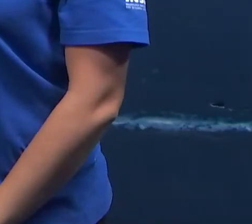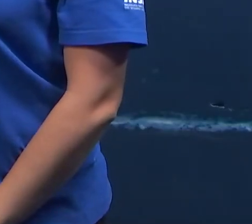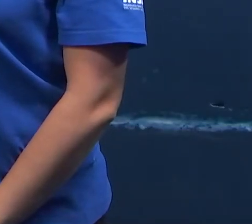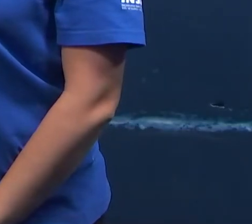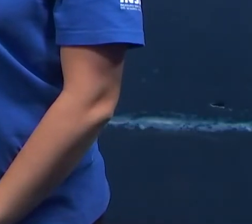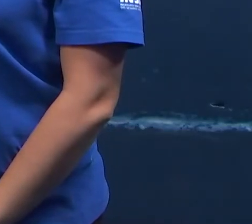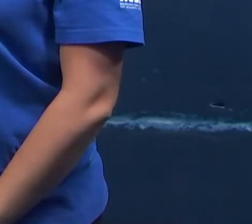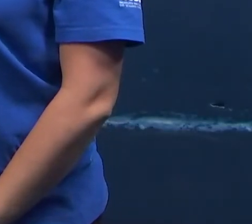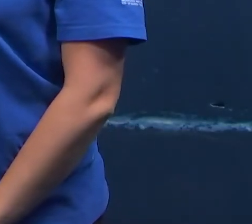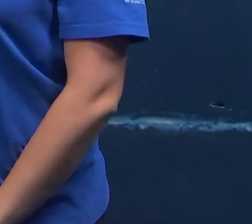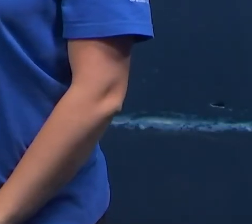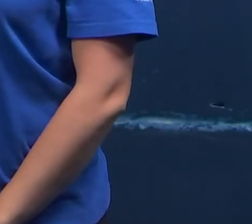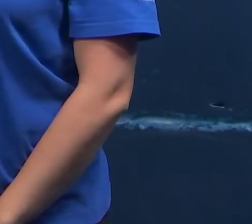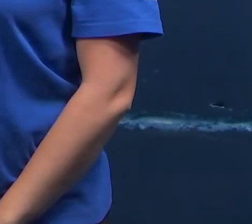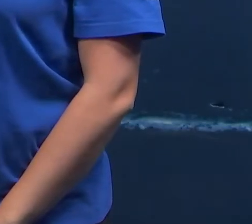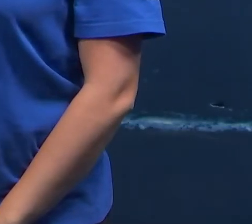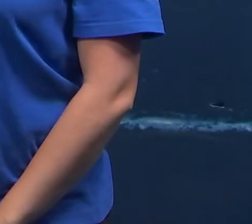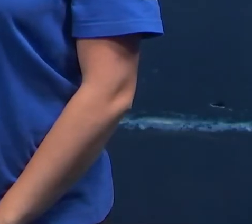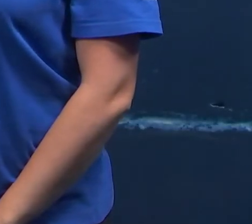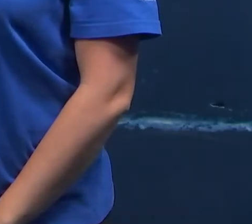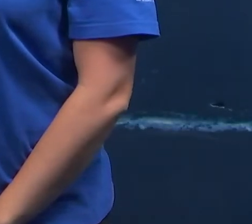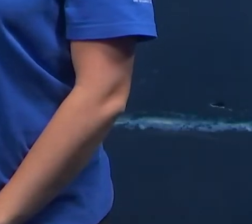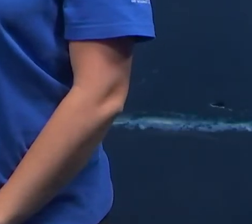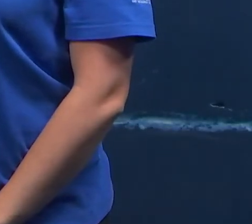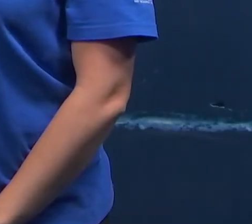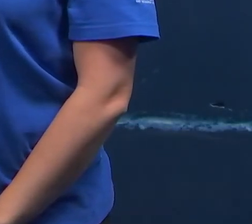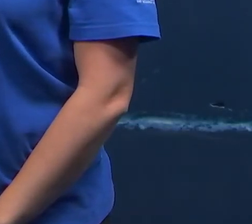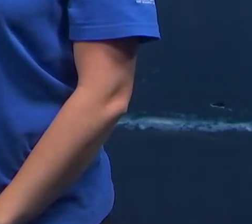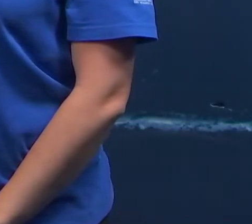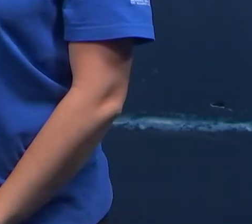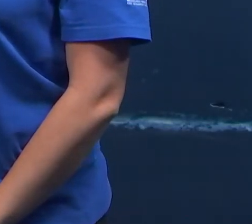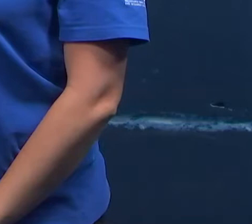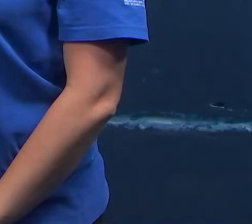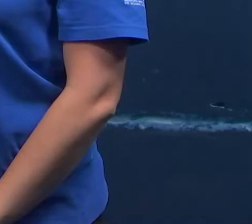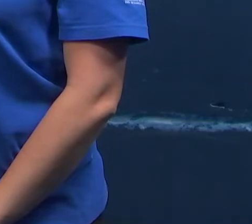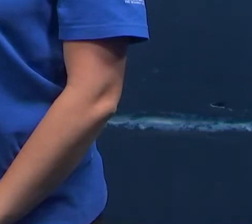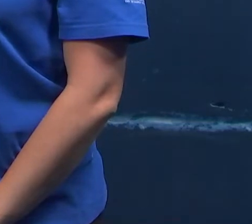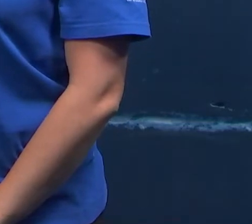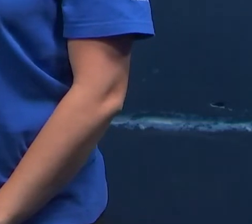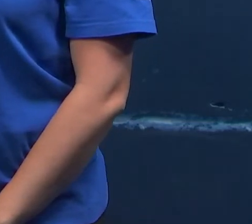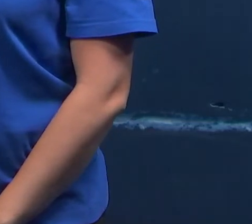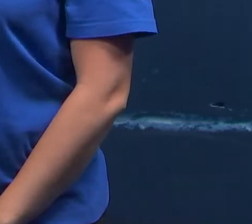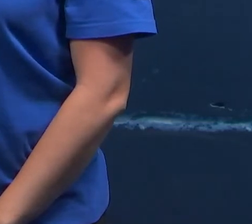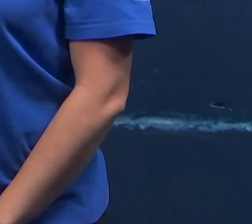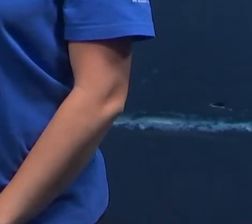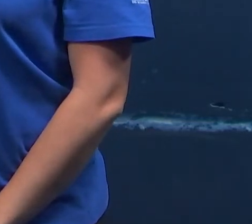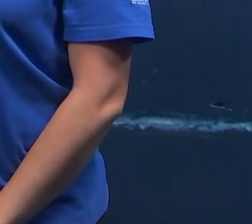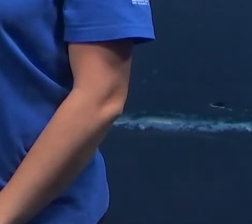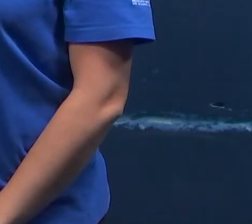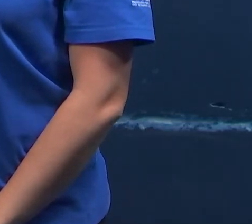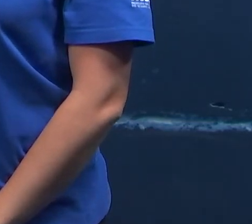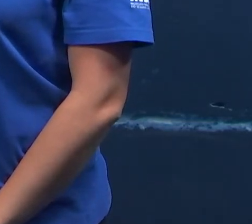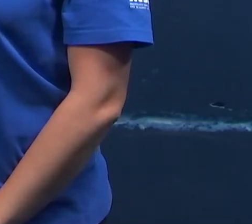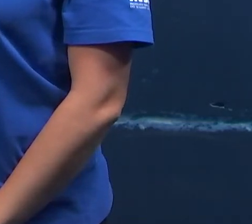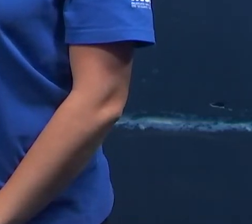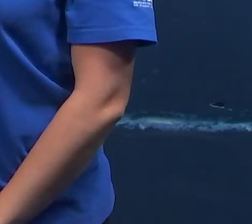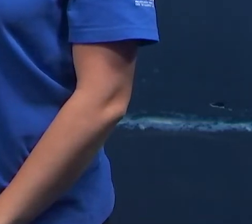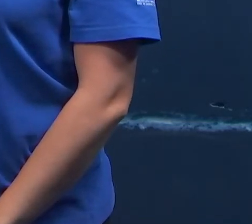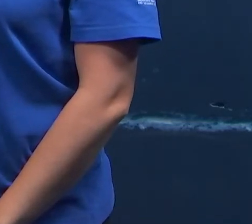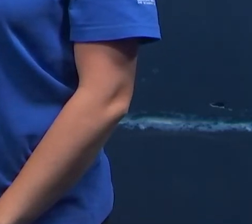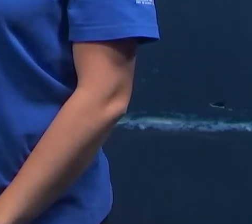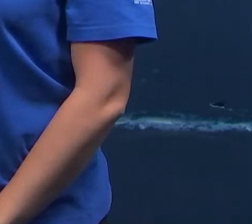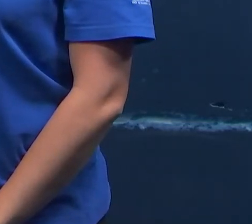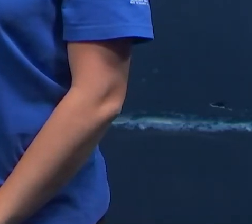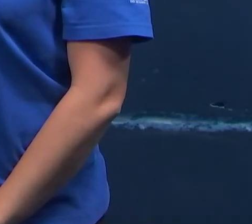Bom, e encerrando essa reunião mensal da Comissão Permanente da Pessoa com Deficiência aqui da Câmara